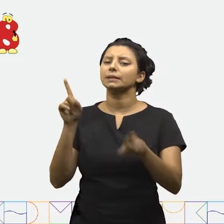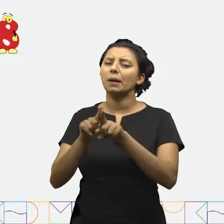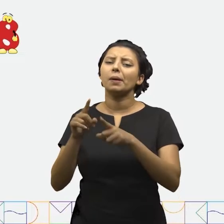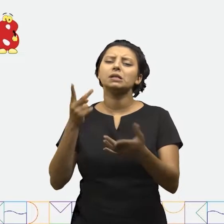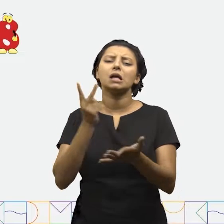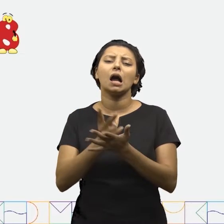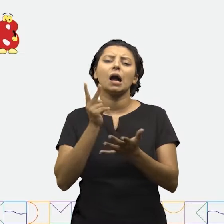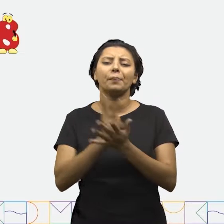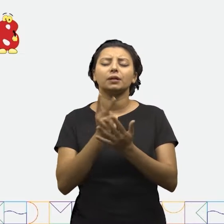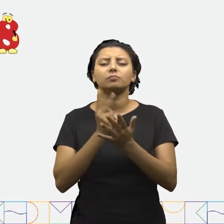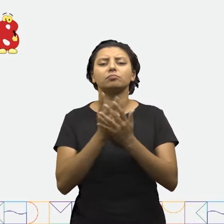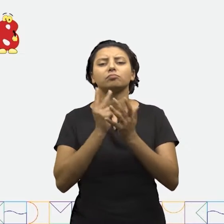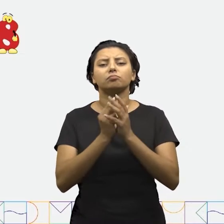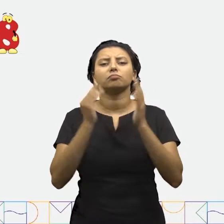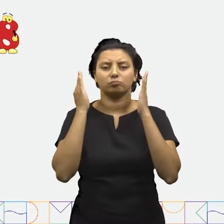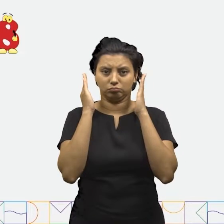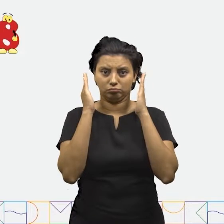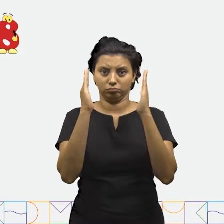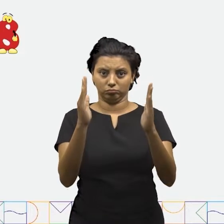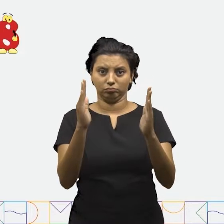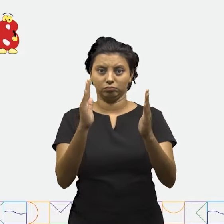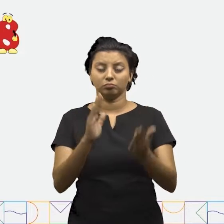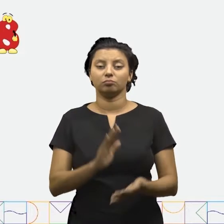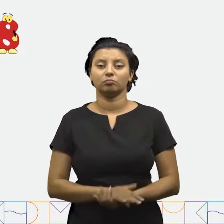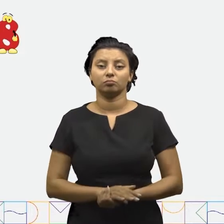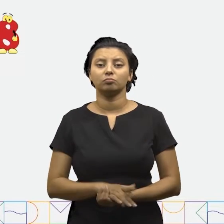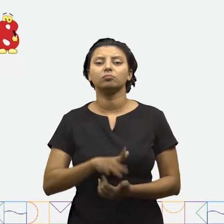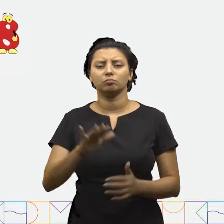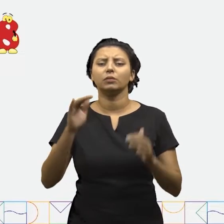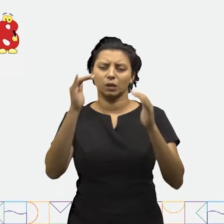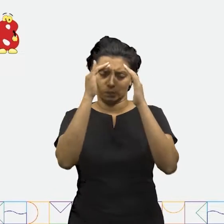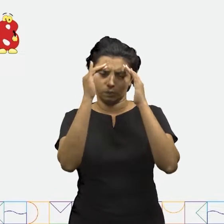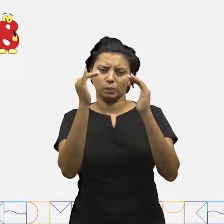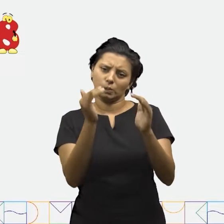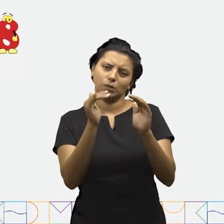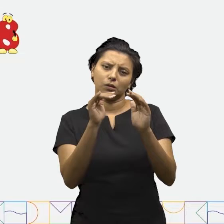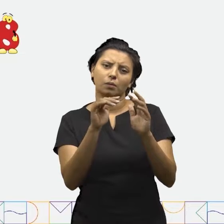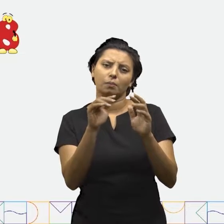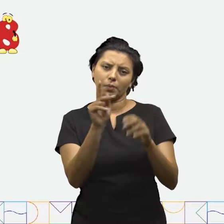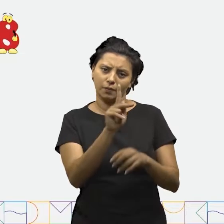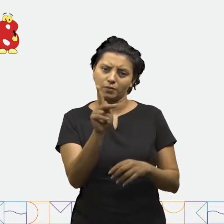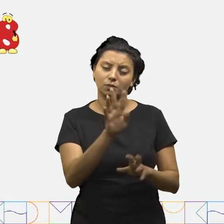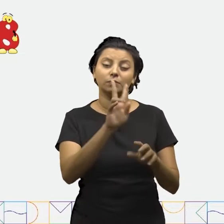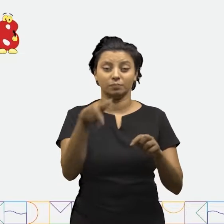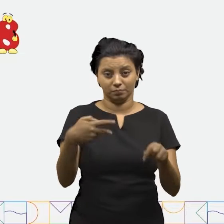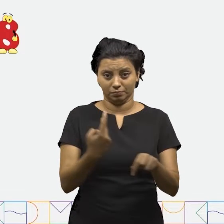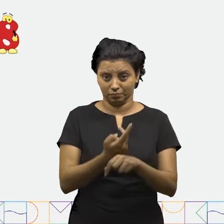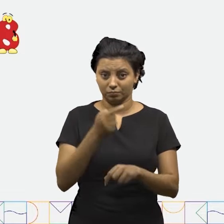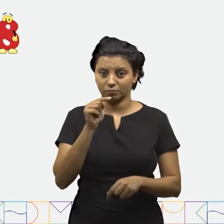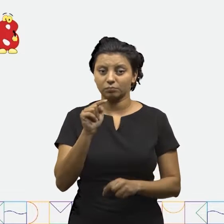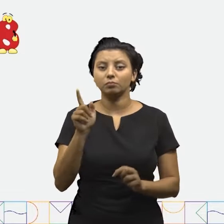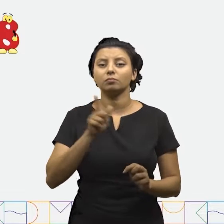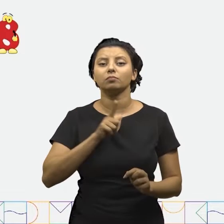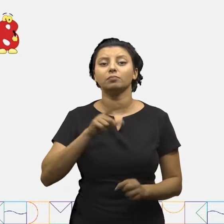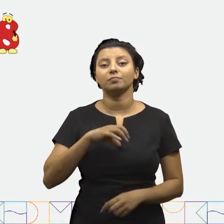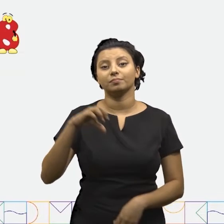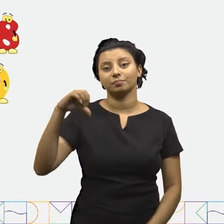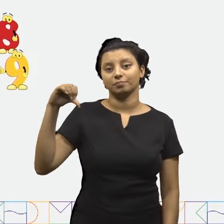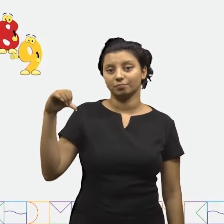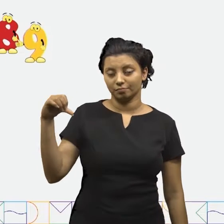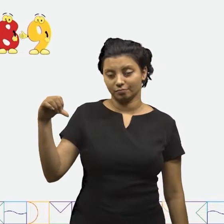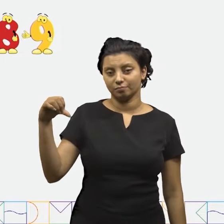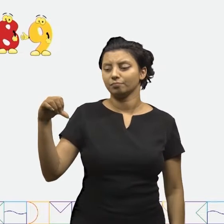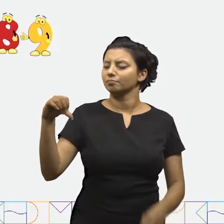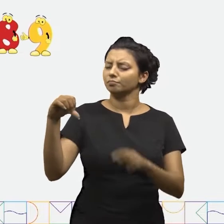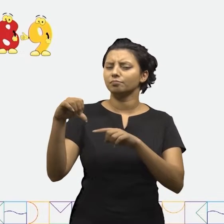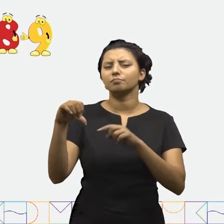também sempre ficava virado para frente. Ele obedecia sua professora. Depois dele, vinha o